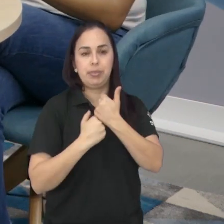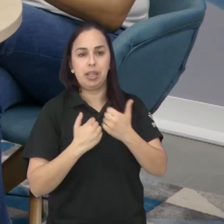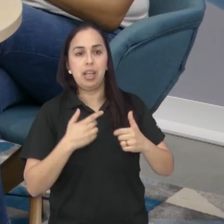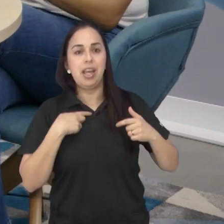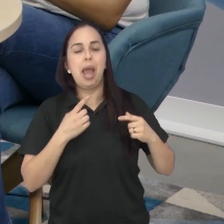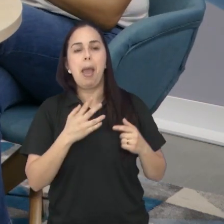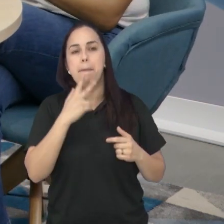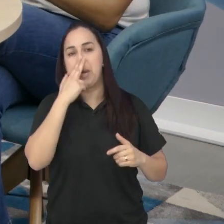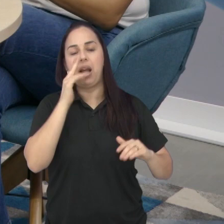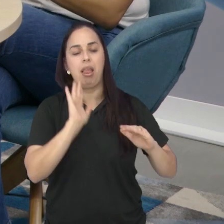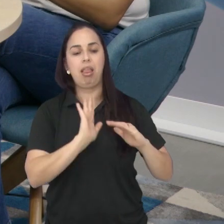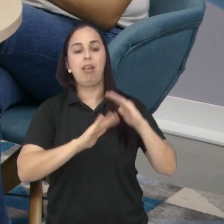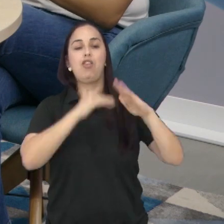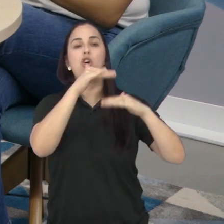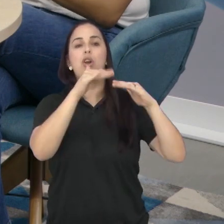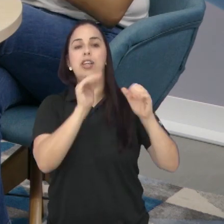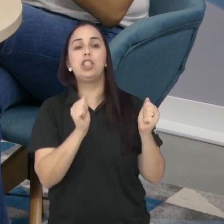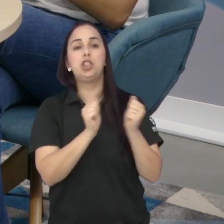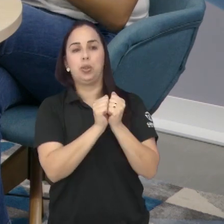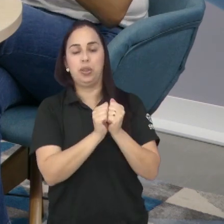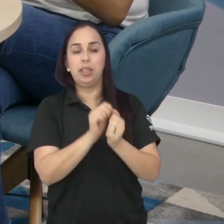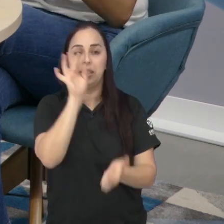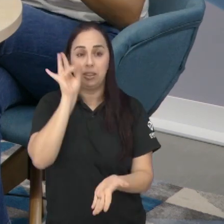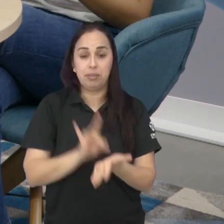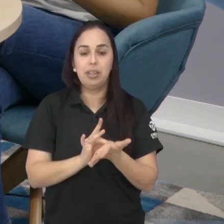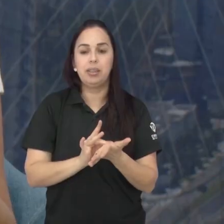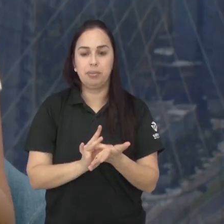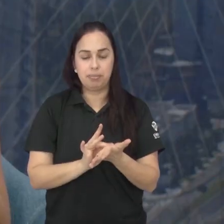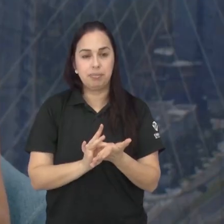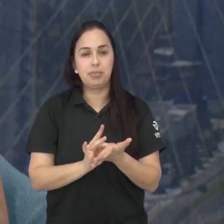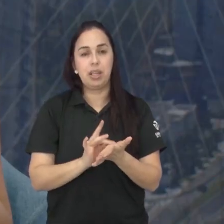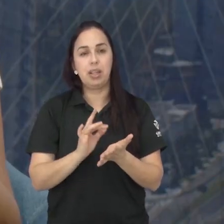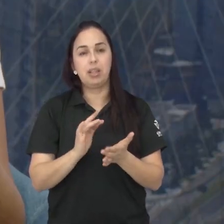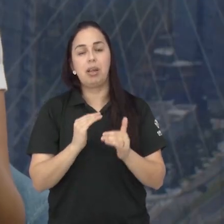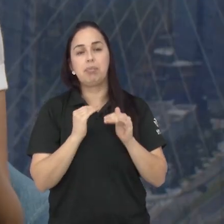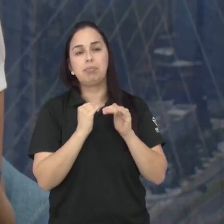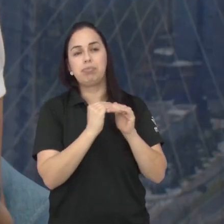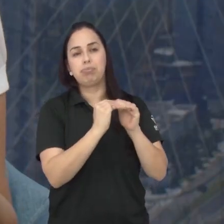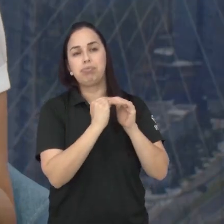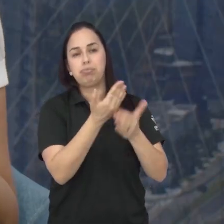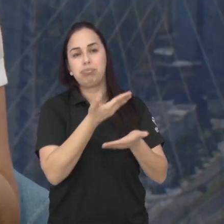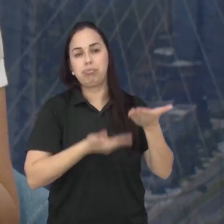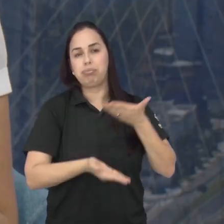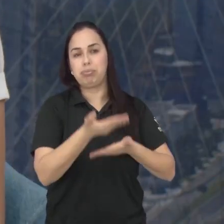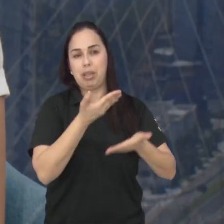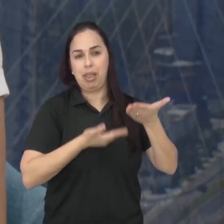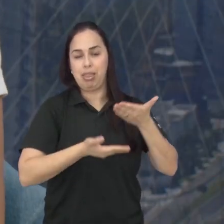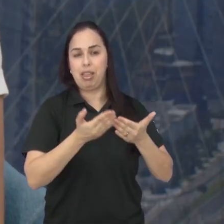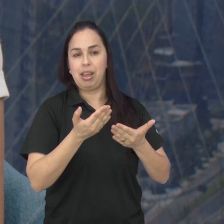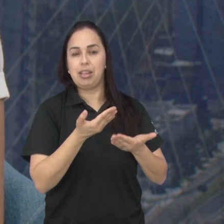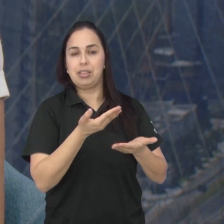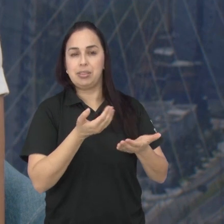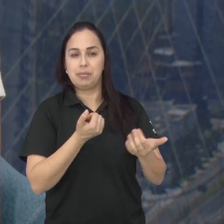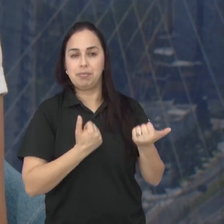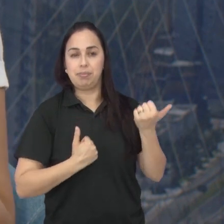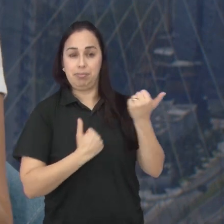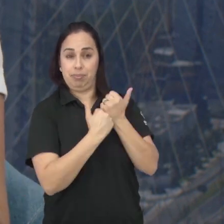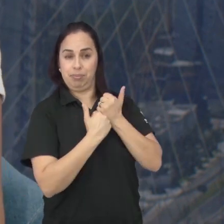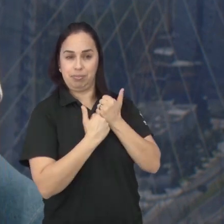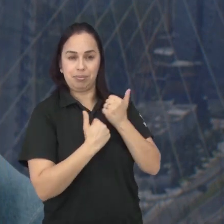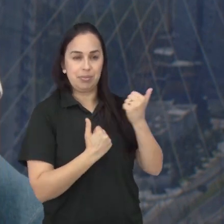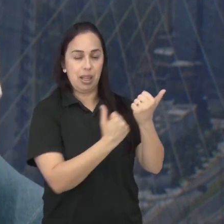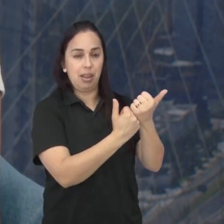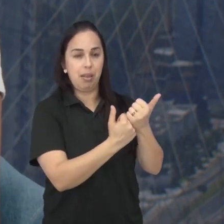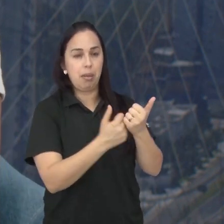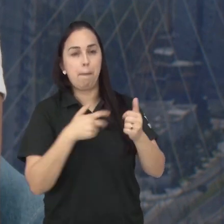crescendo junto, né? Então, por quê? Porque a gente verdadeiramente estabeleceu uma relação de solidariedade, né? Que um olha para